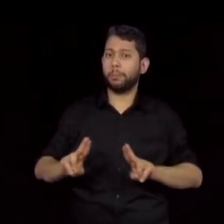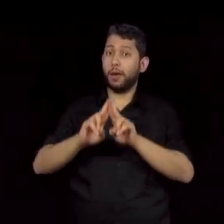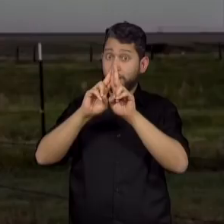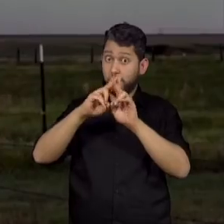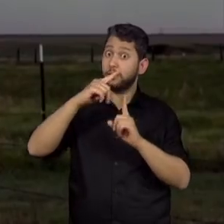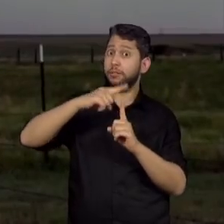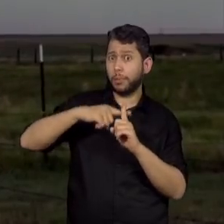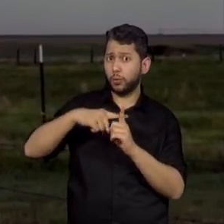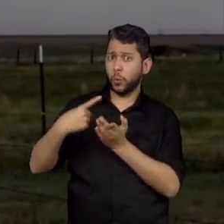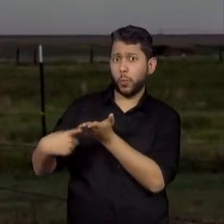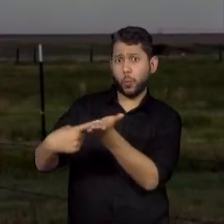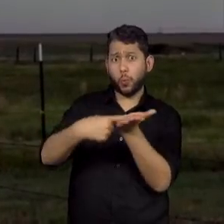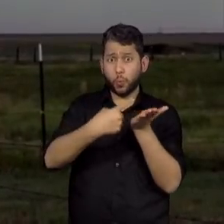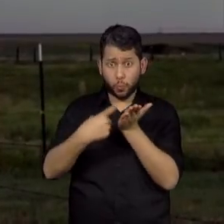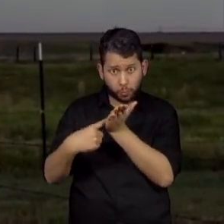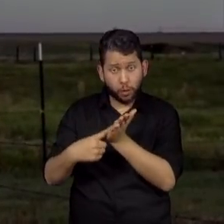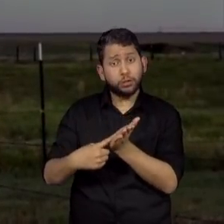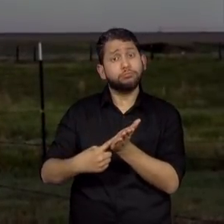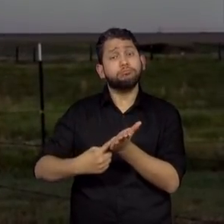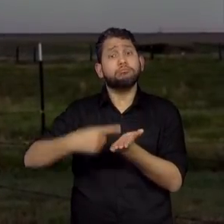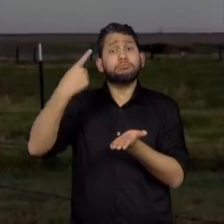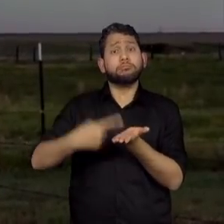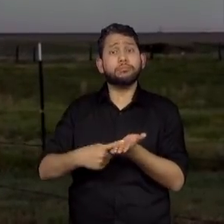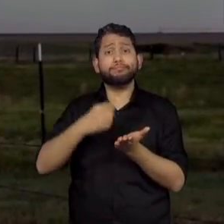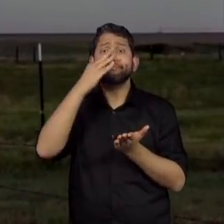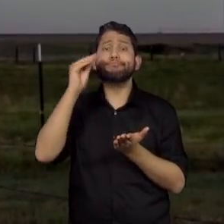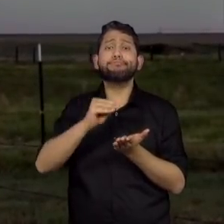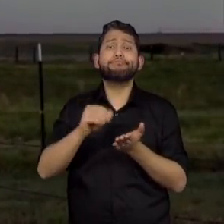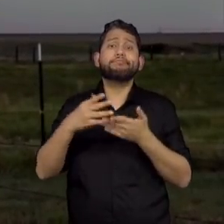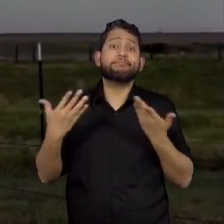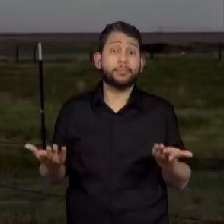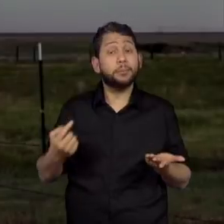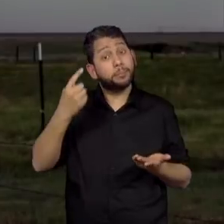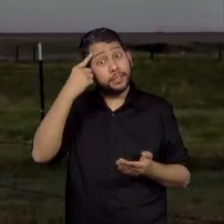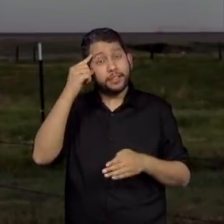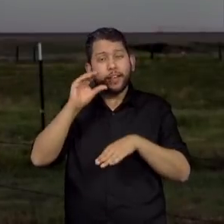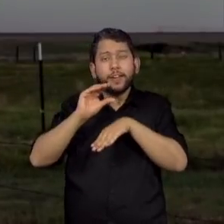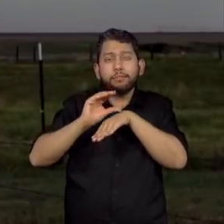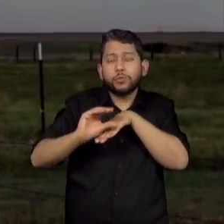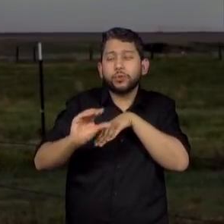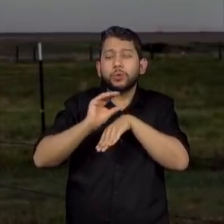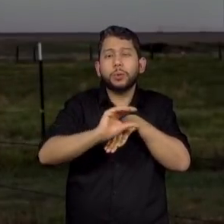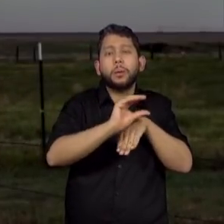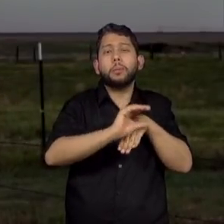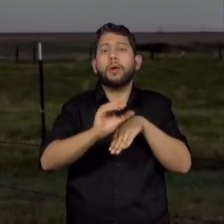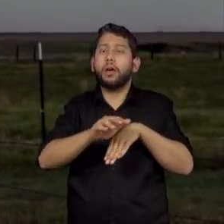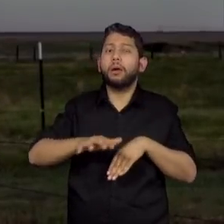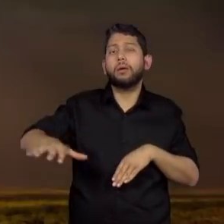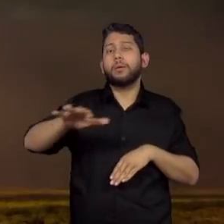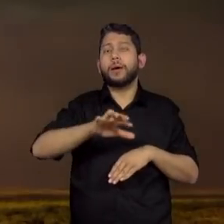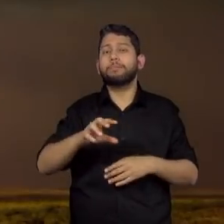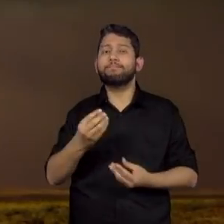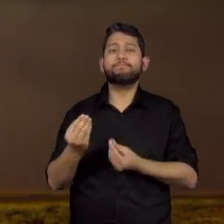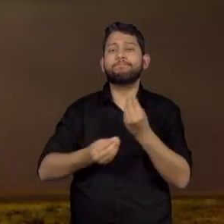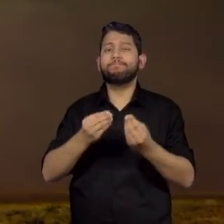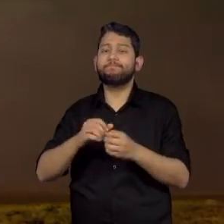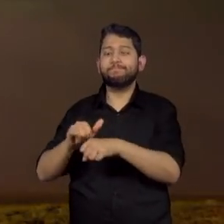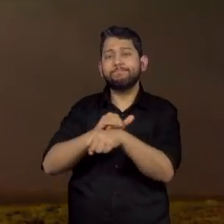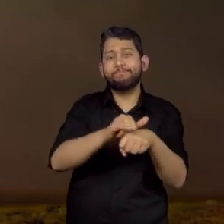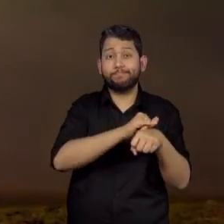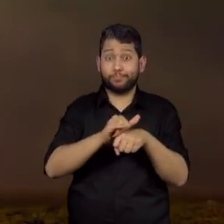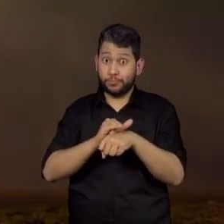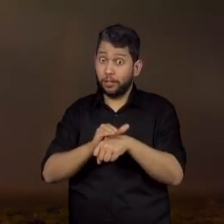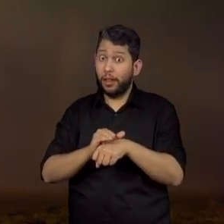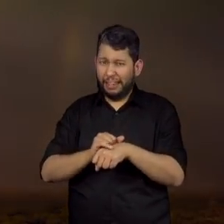média global 1,5 e pensar, de fato, em investir em medidas adaptativas a essa nova realidade, que não temos